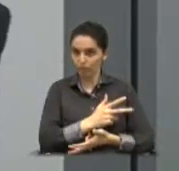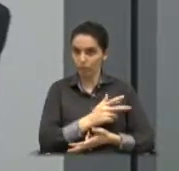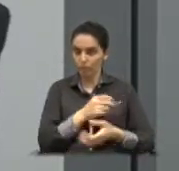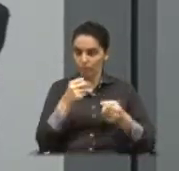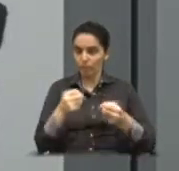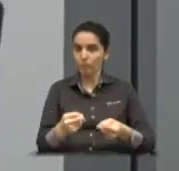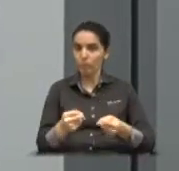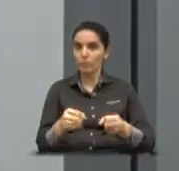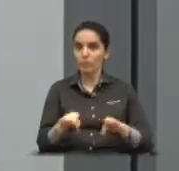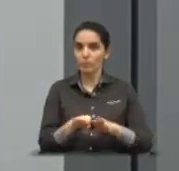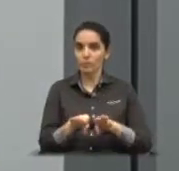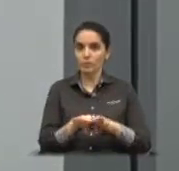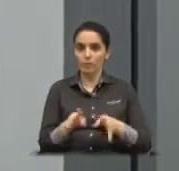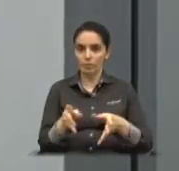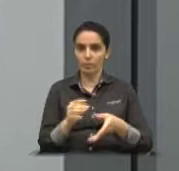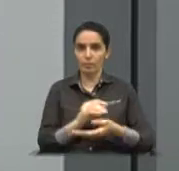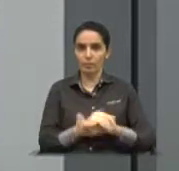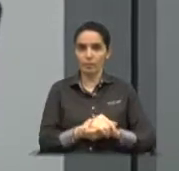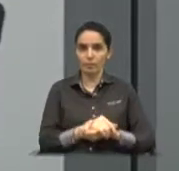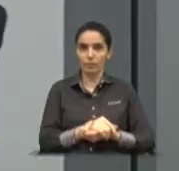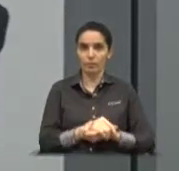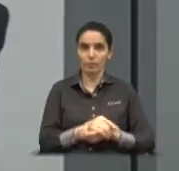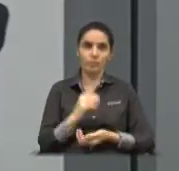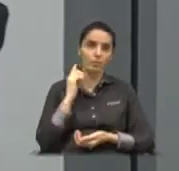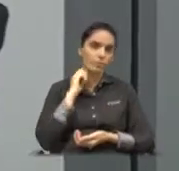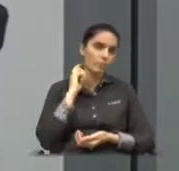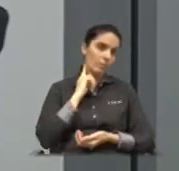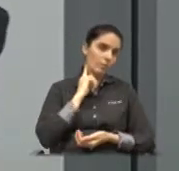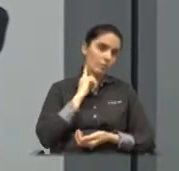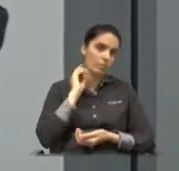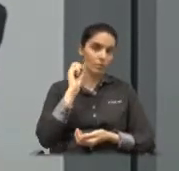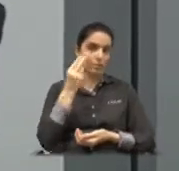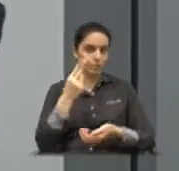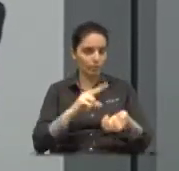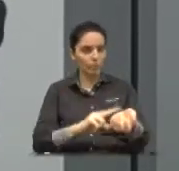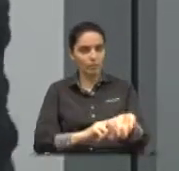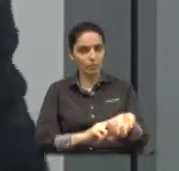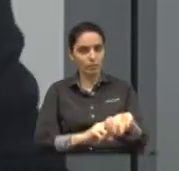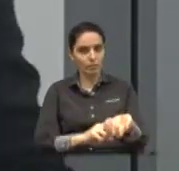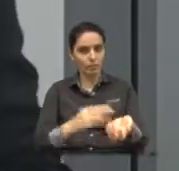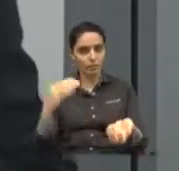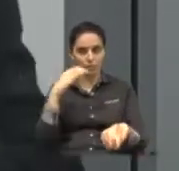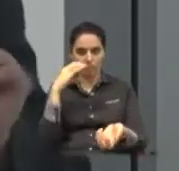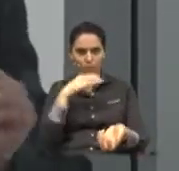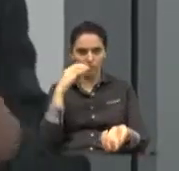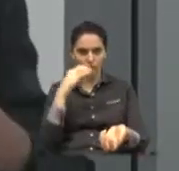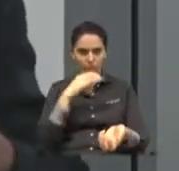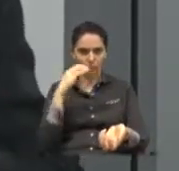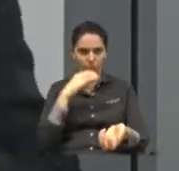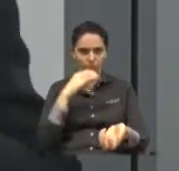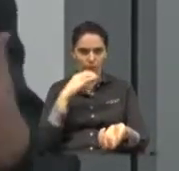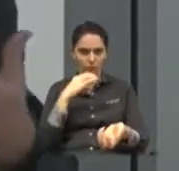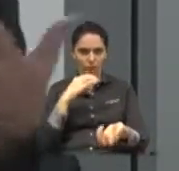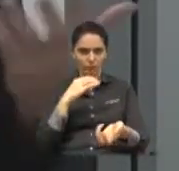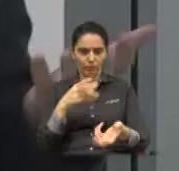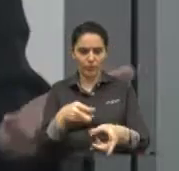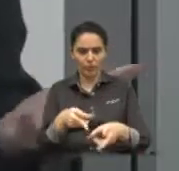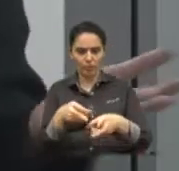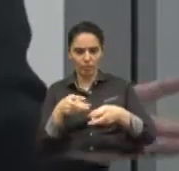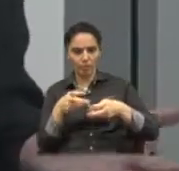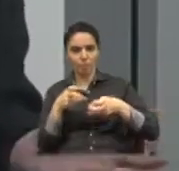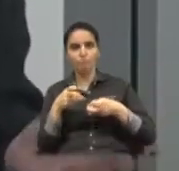condição extrema. O senhor consegue, o senhor vê a jugular ou a pulsação do paciente está muito rápido. Então, a pessoa só tem que ter